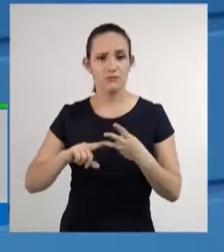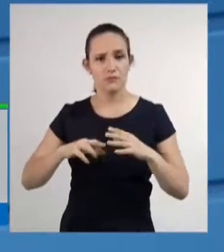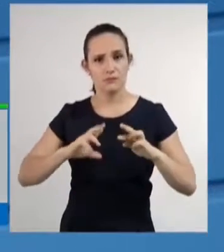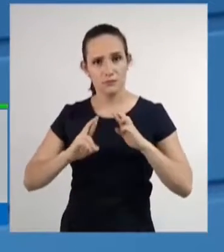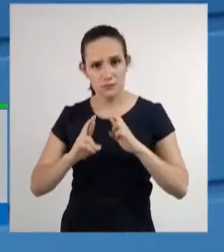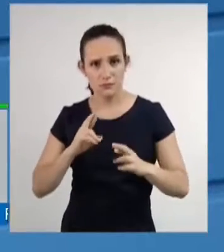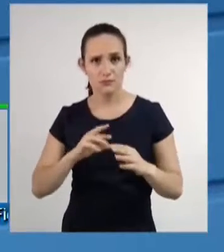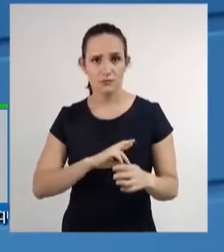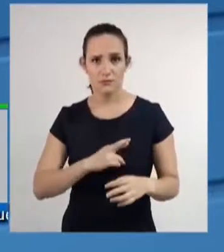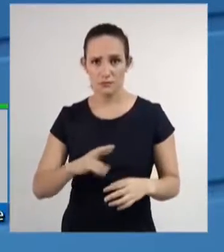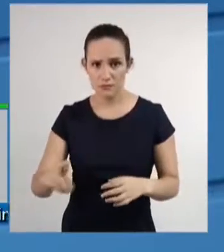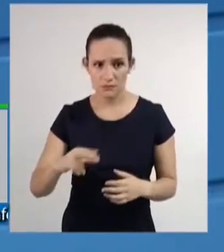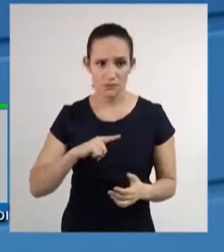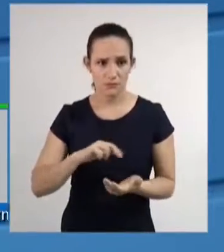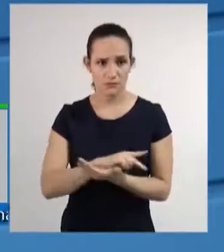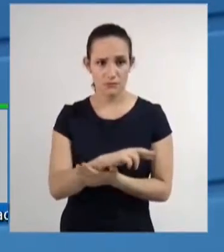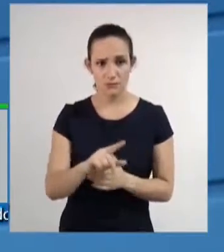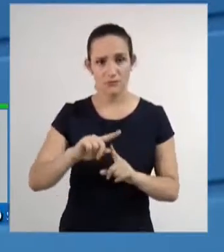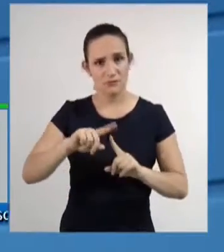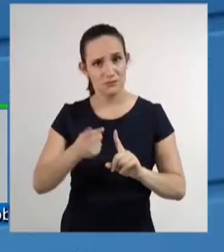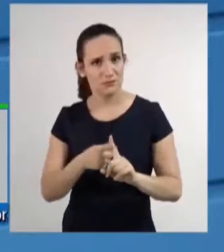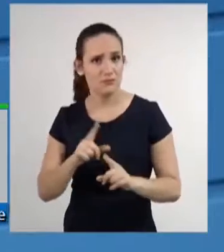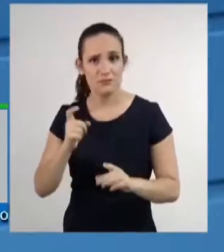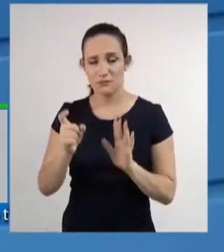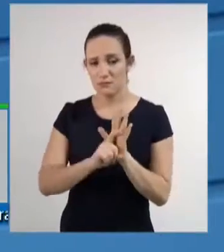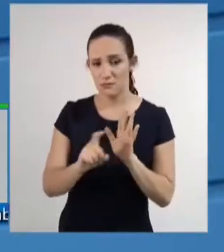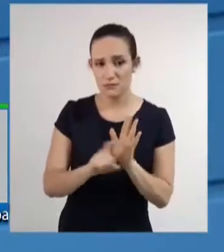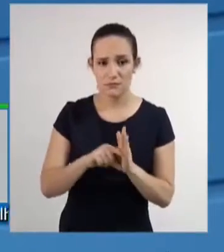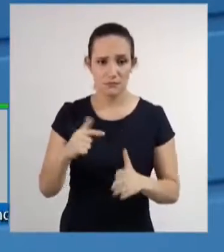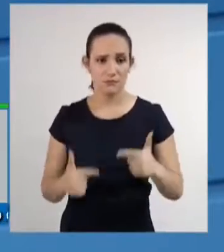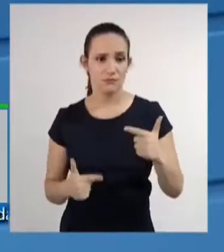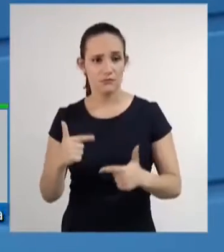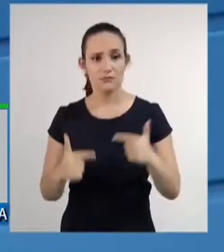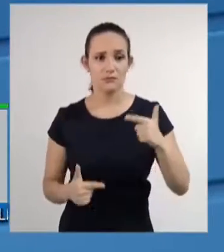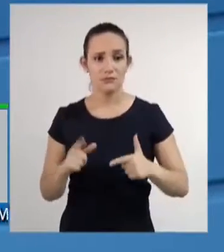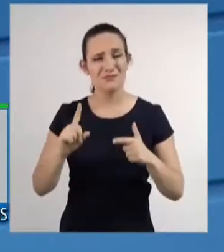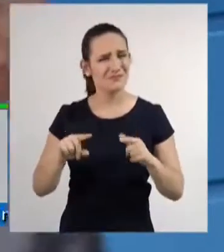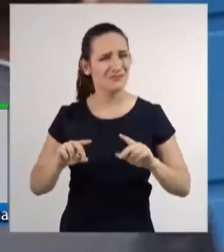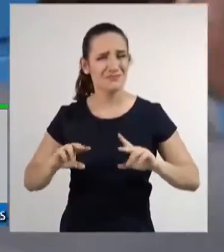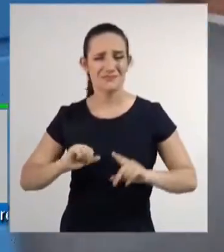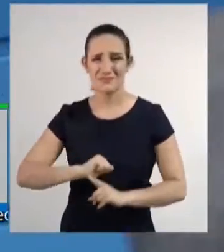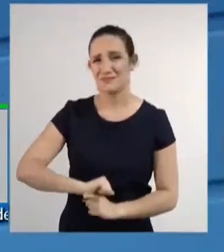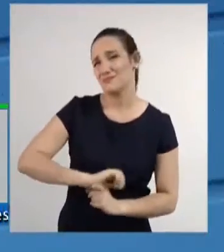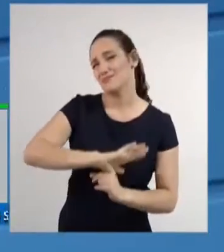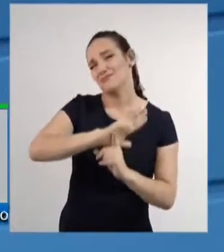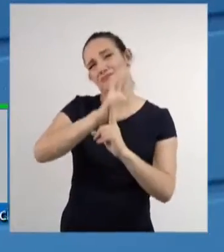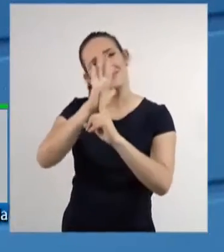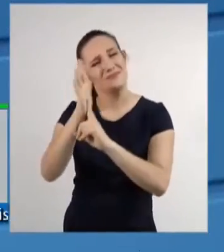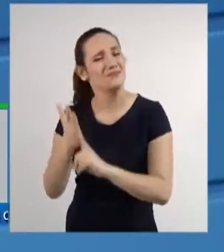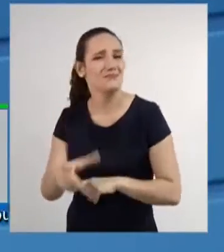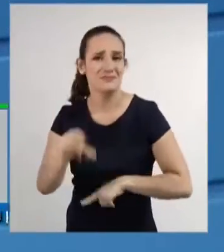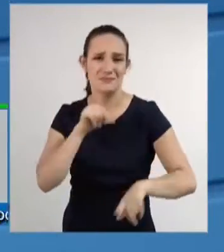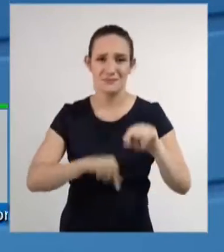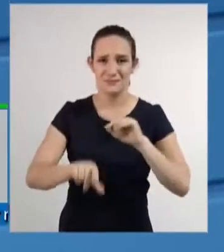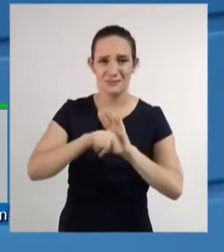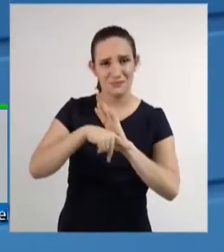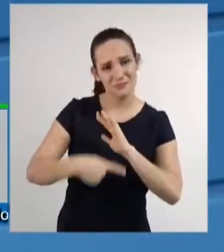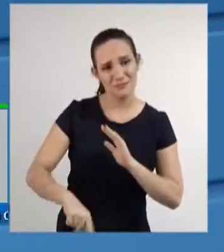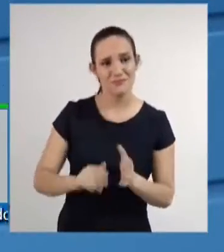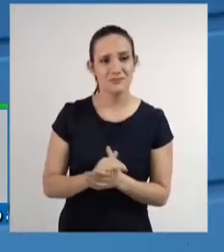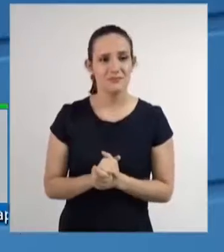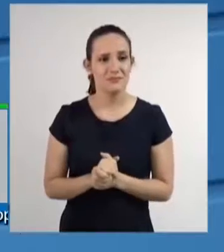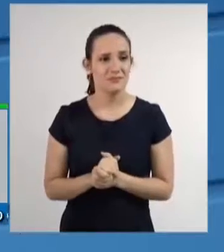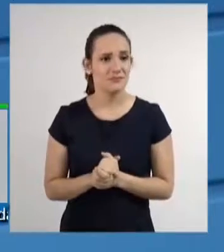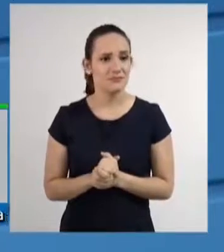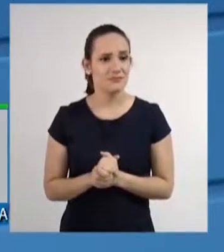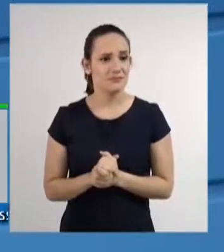relacionamento, religiosidade, gravidez, drogas, política, são tantas decisões, necessidades